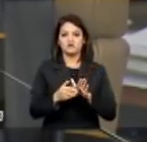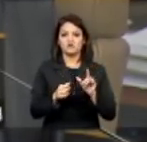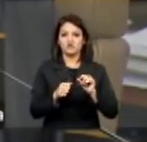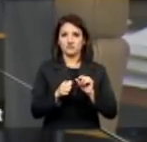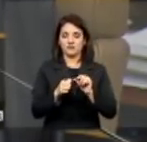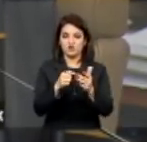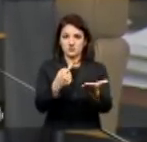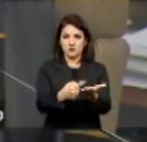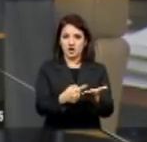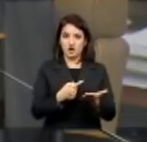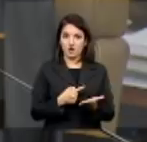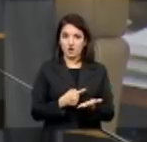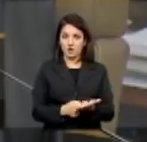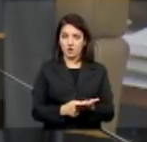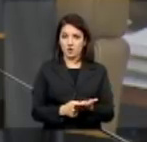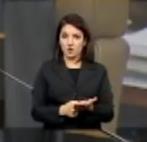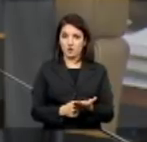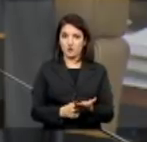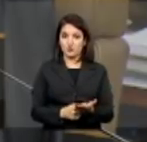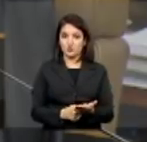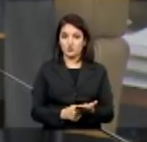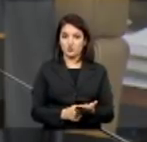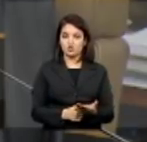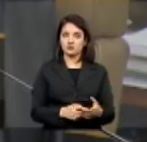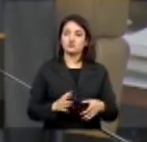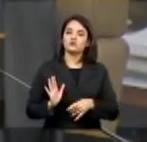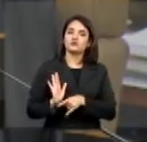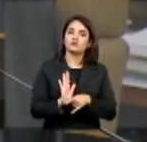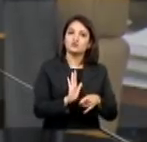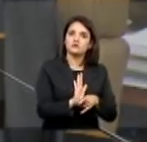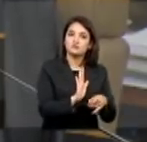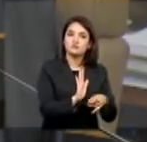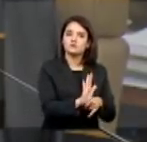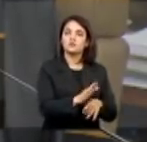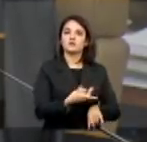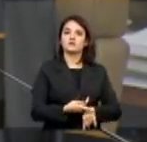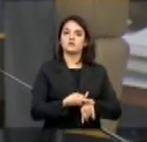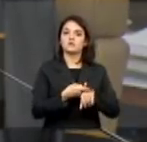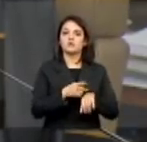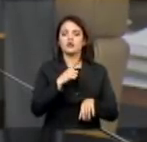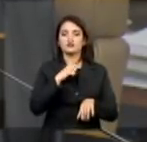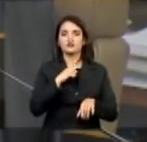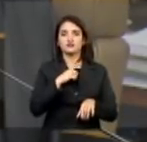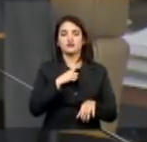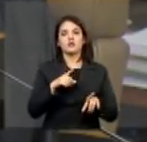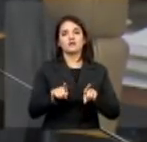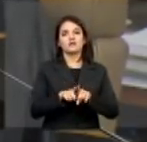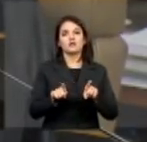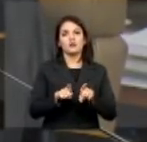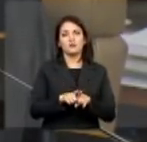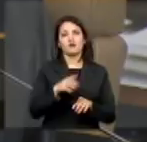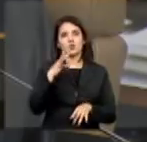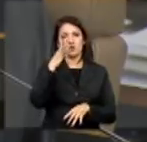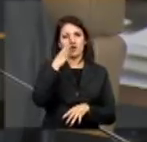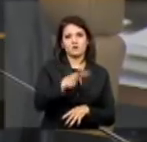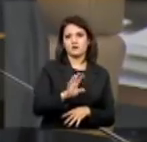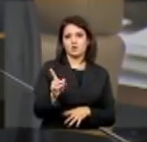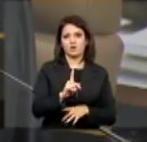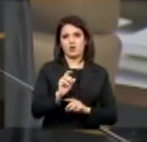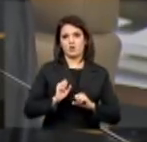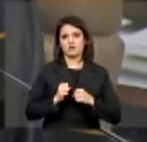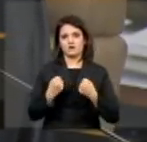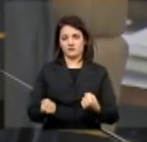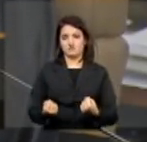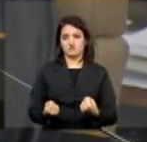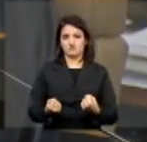premiada e isto sem sombra de dúvida ou insere no pólo acusador e não defensivo fechou as